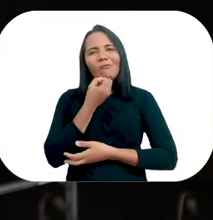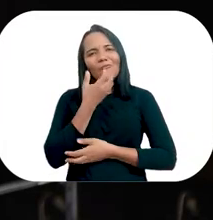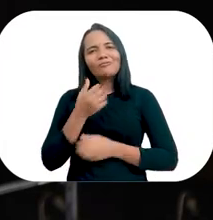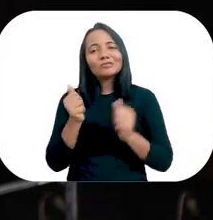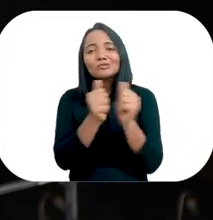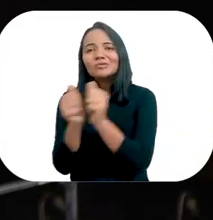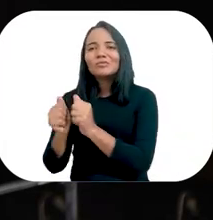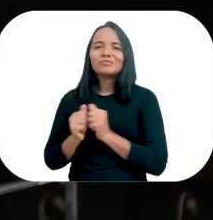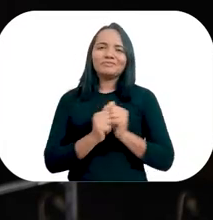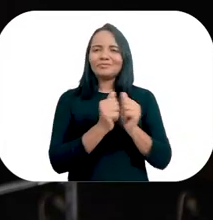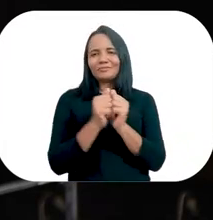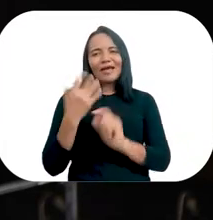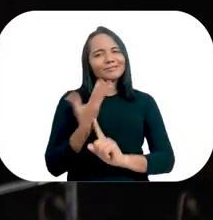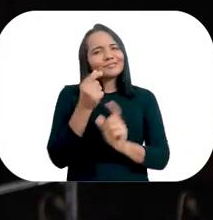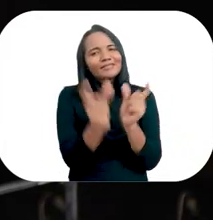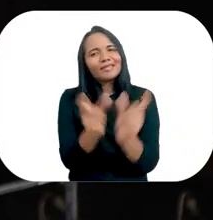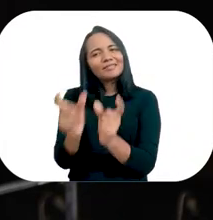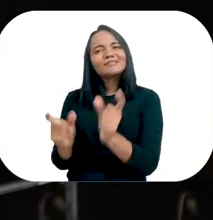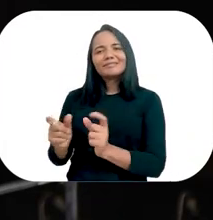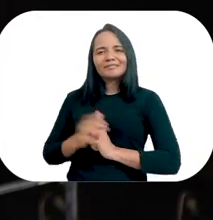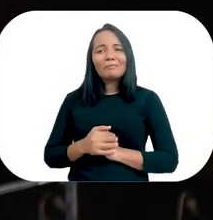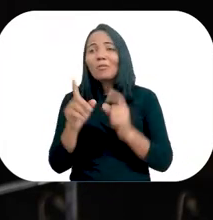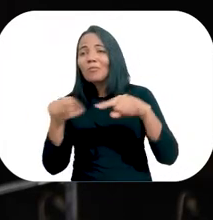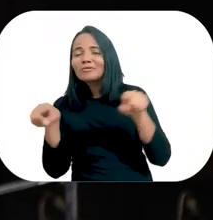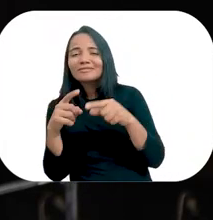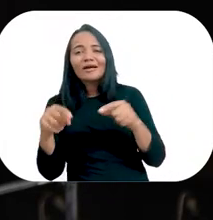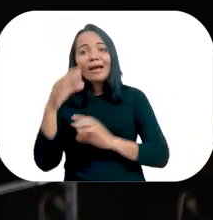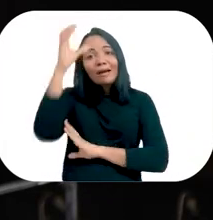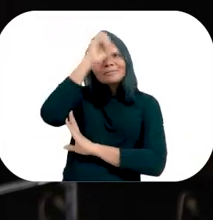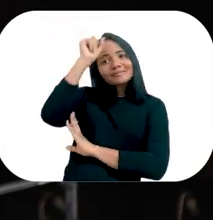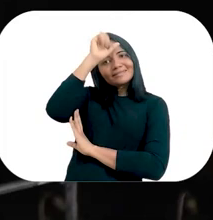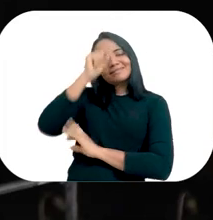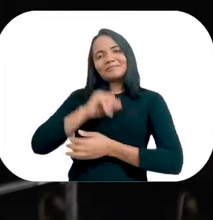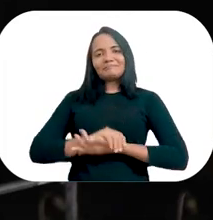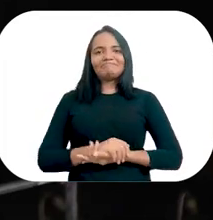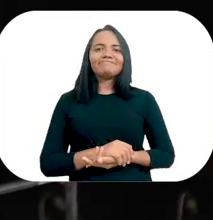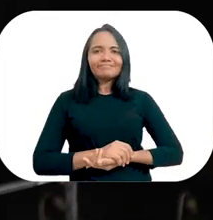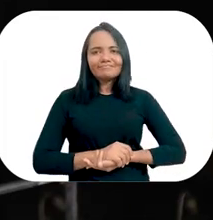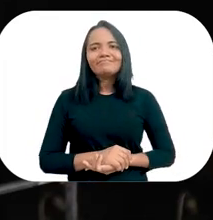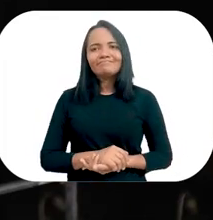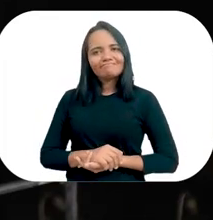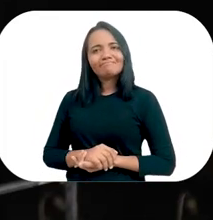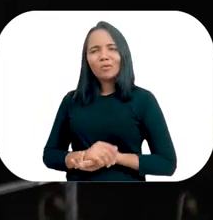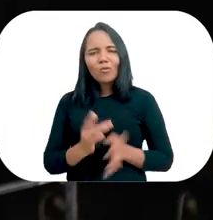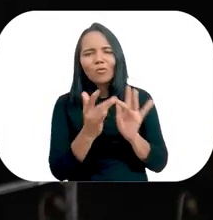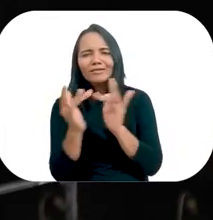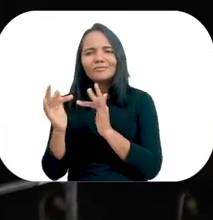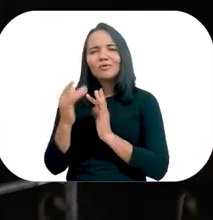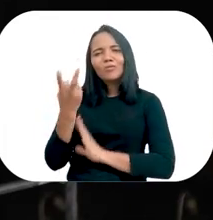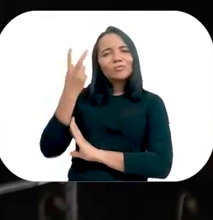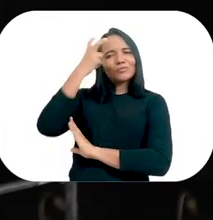perto dos artistas, estar perto dos músicos e aprender. E essa ligação com a cultura me levou à